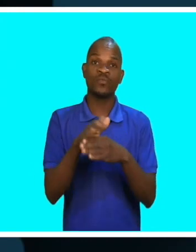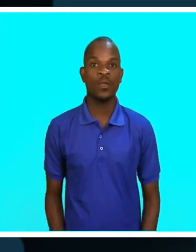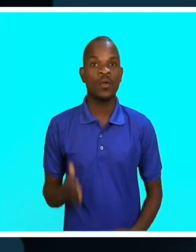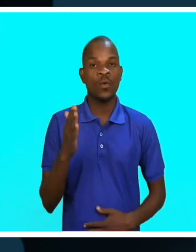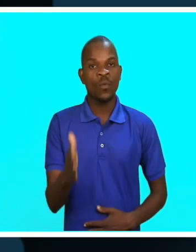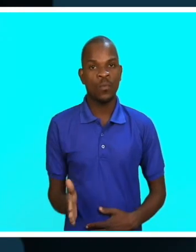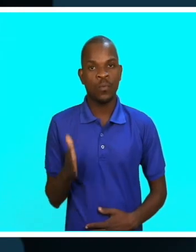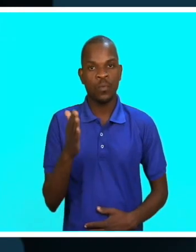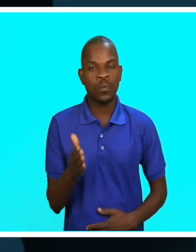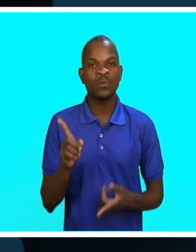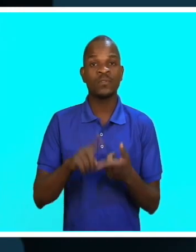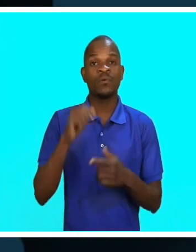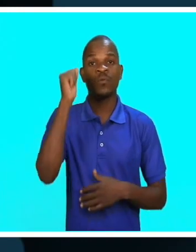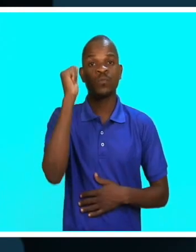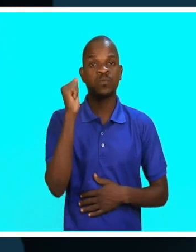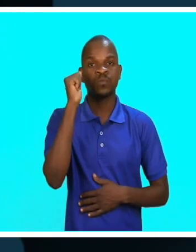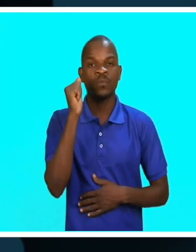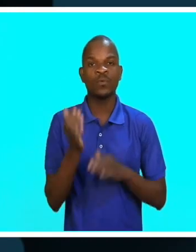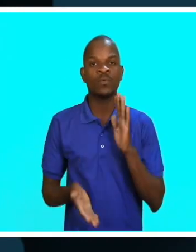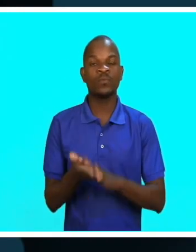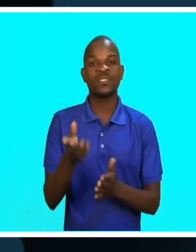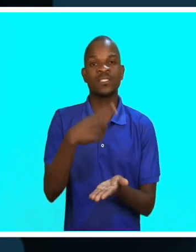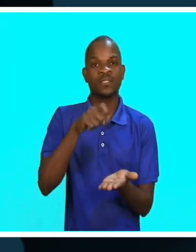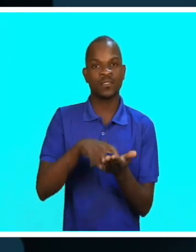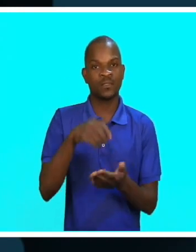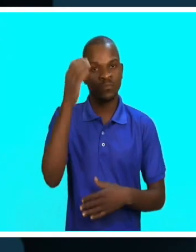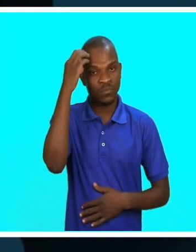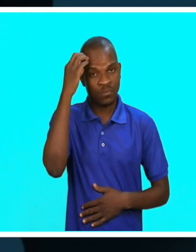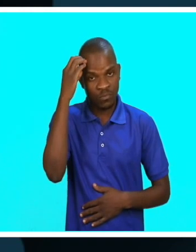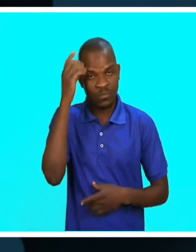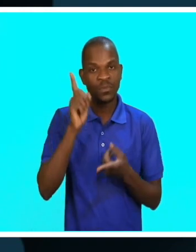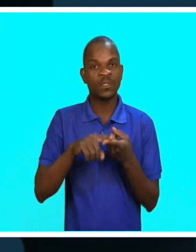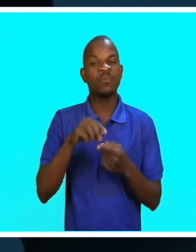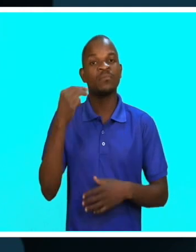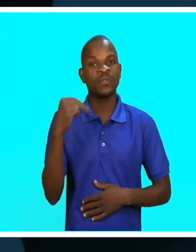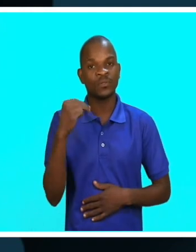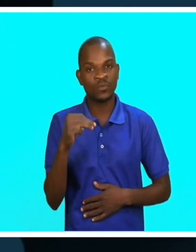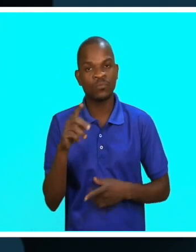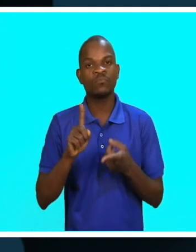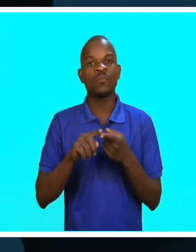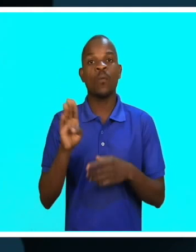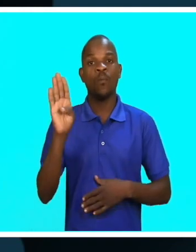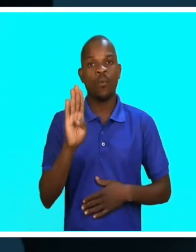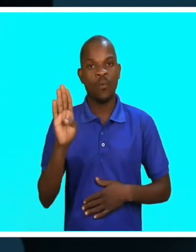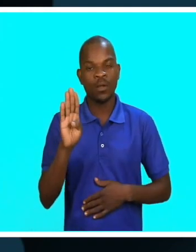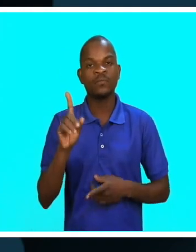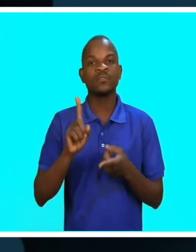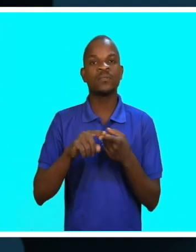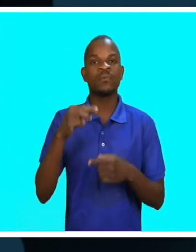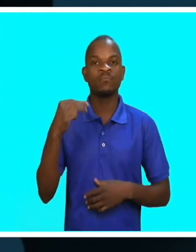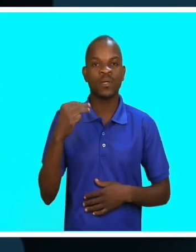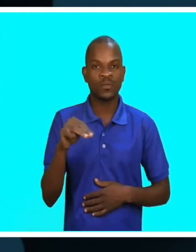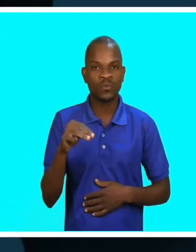O MetroBase vai ligar as cidades de Maputo, a Matola, Buane, Matola Gar,